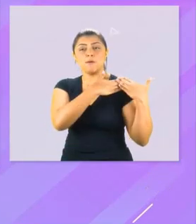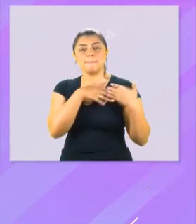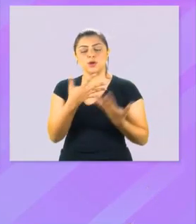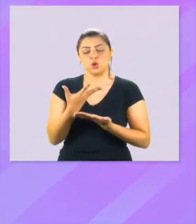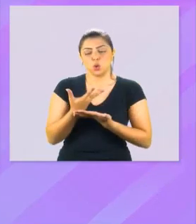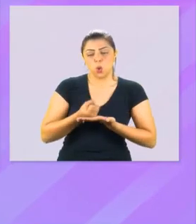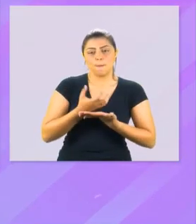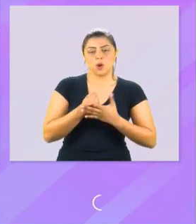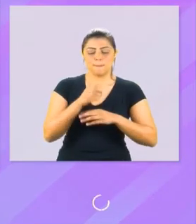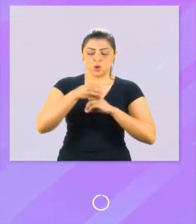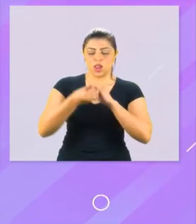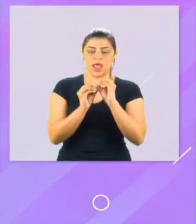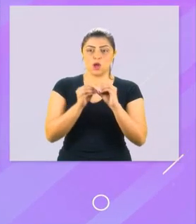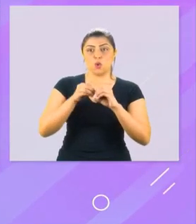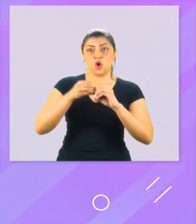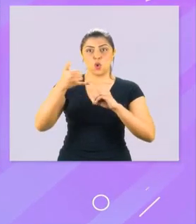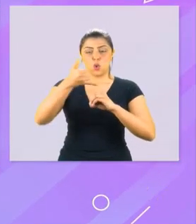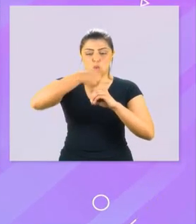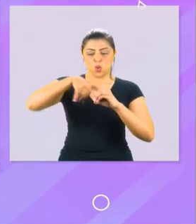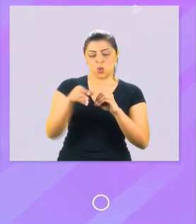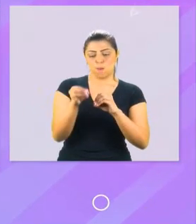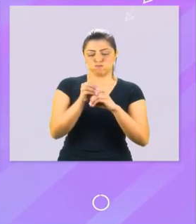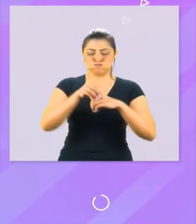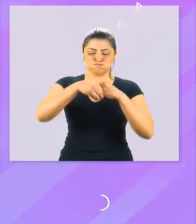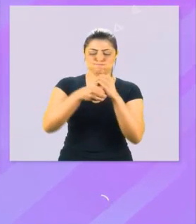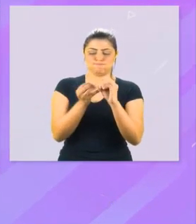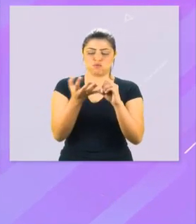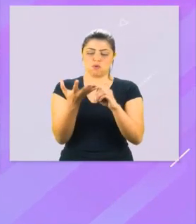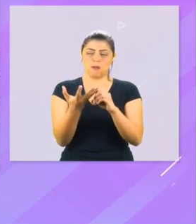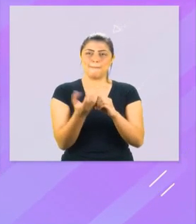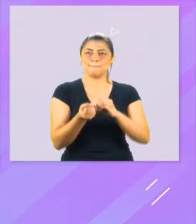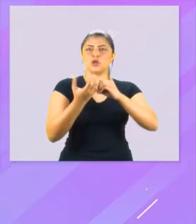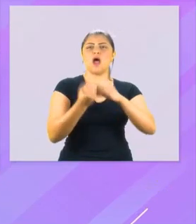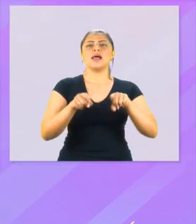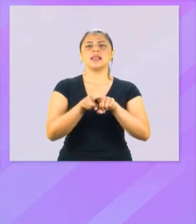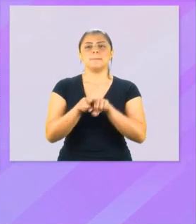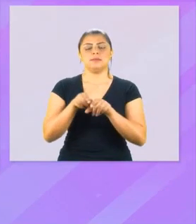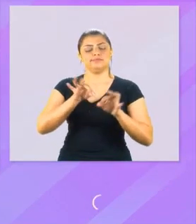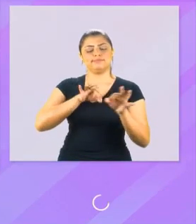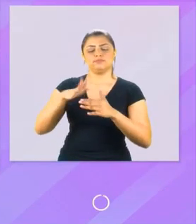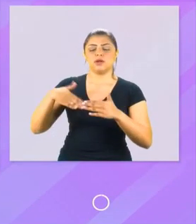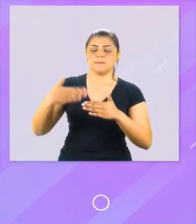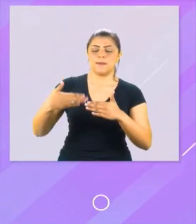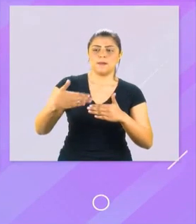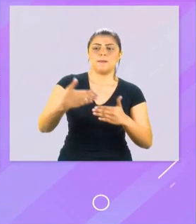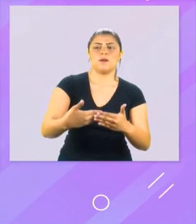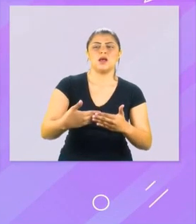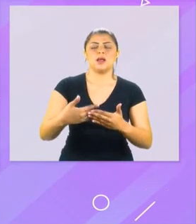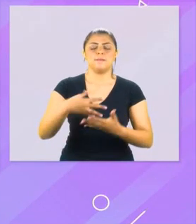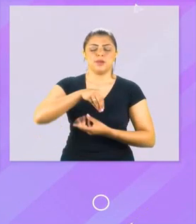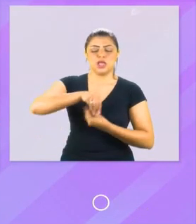então, por incorporar as moléculas de gordura e facilitar a sua absorção, já que todo o processo vai acontecer num